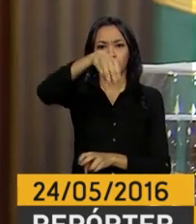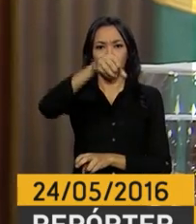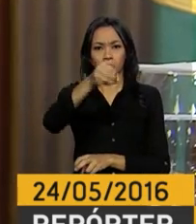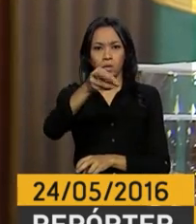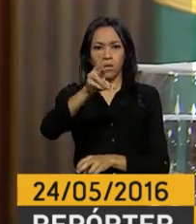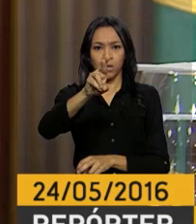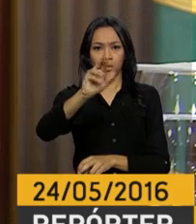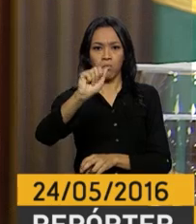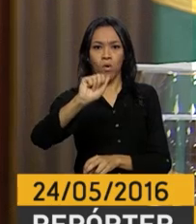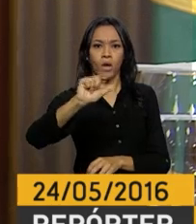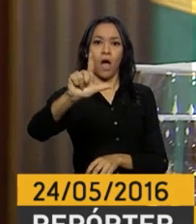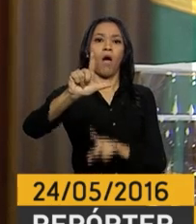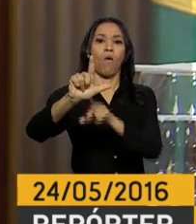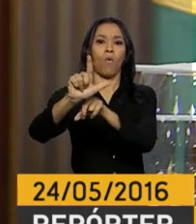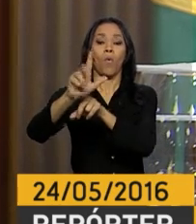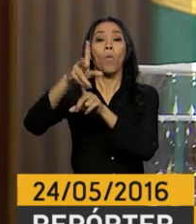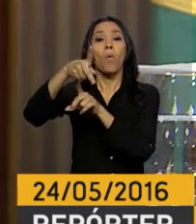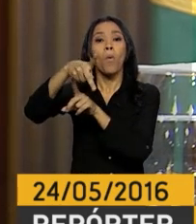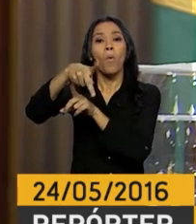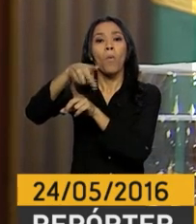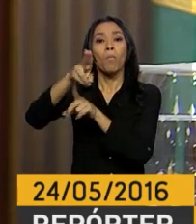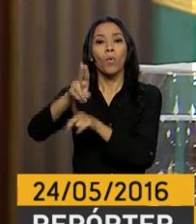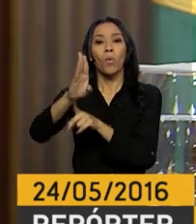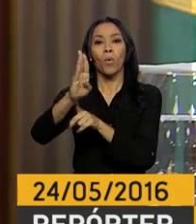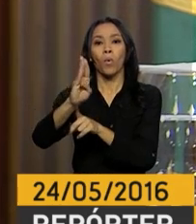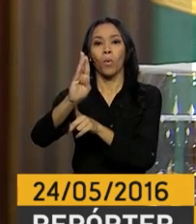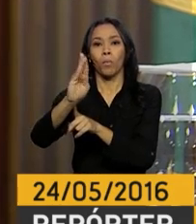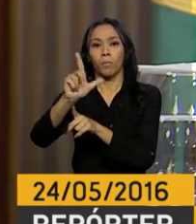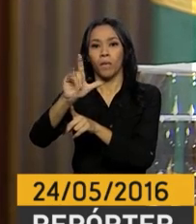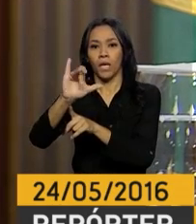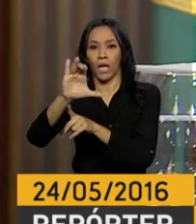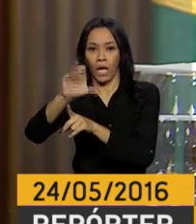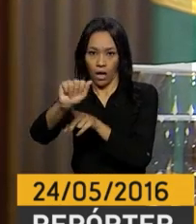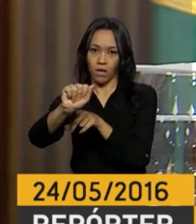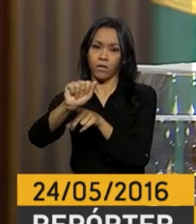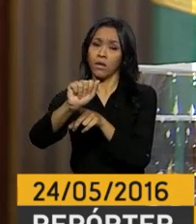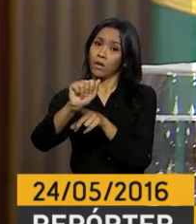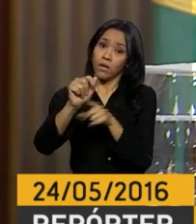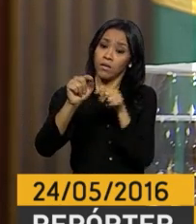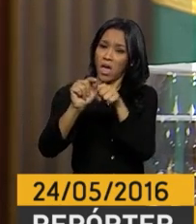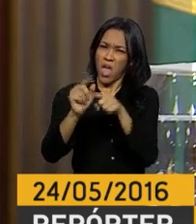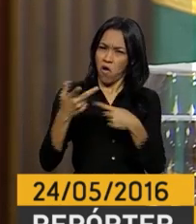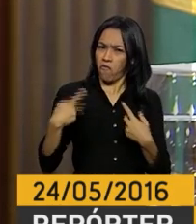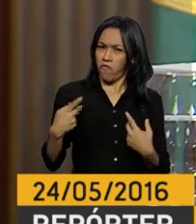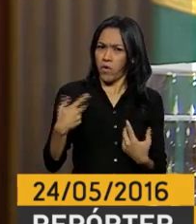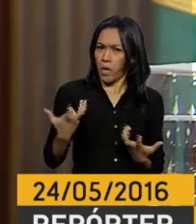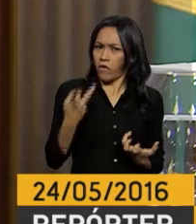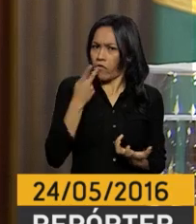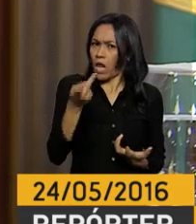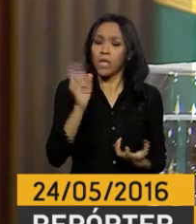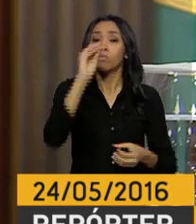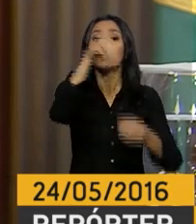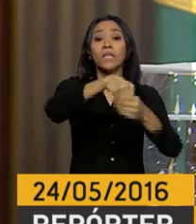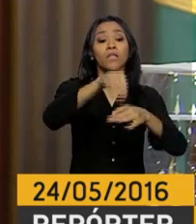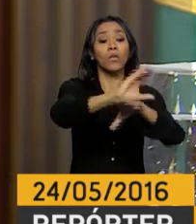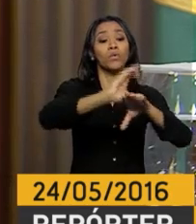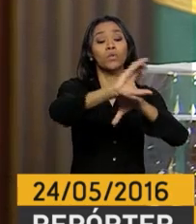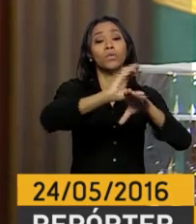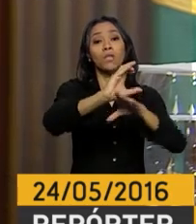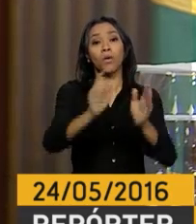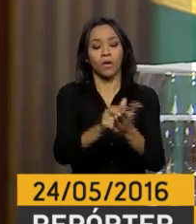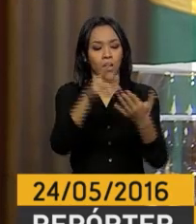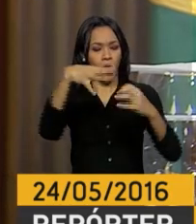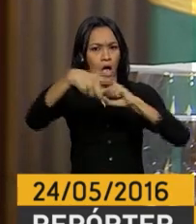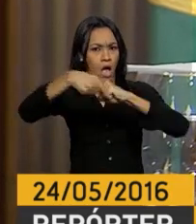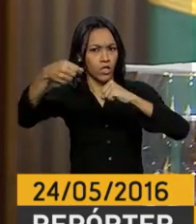eu queira que haja moralidade, é porque a Constituição determina. Quando você abre o artigo 37 da Constituição, um